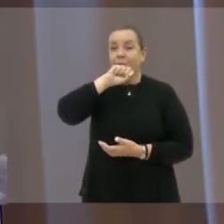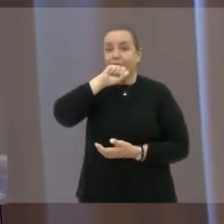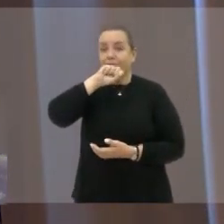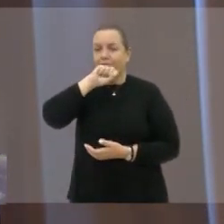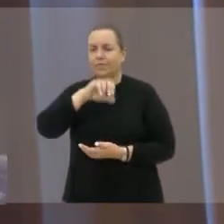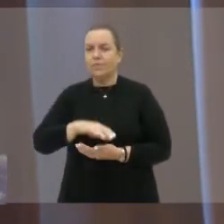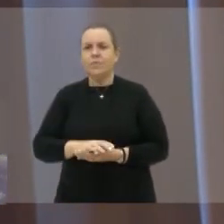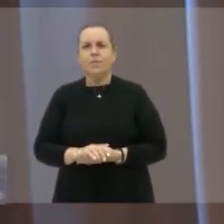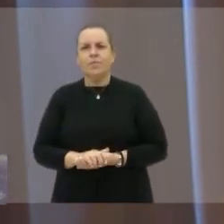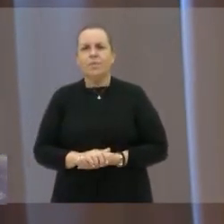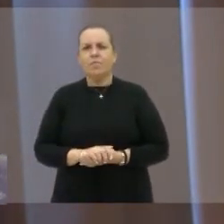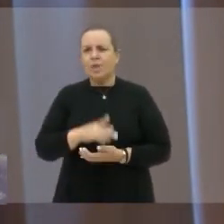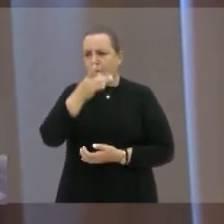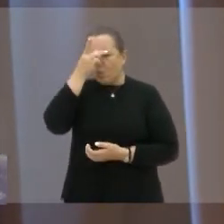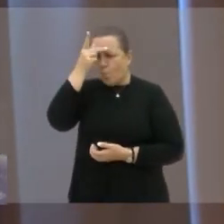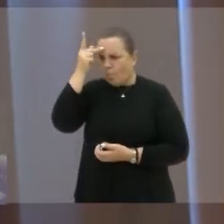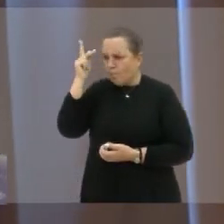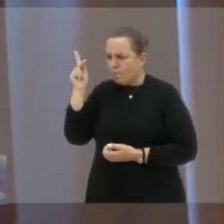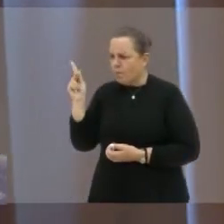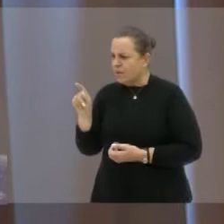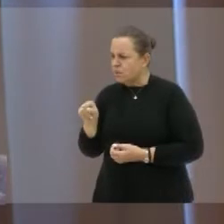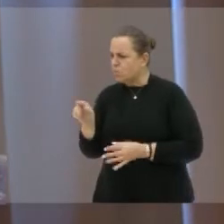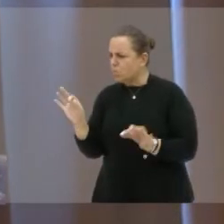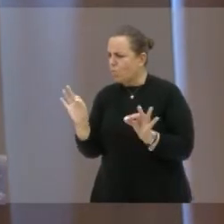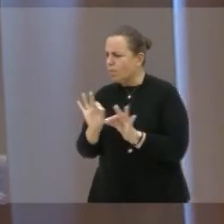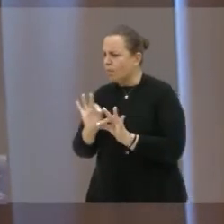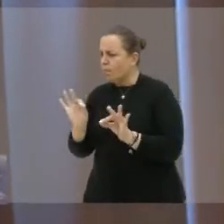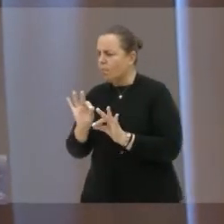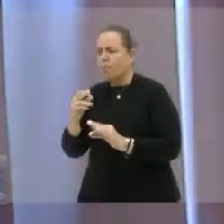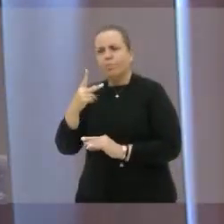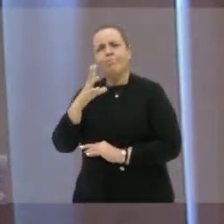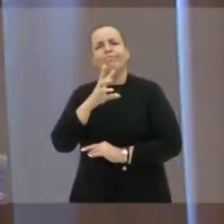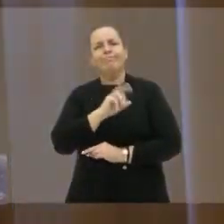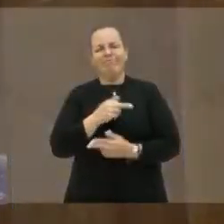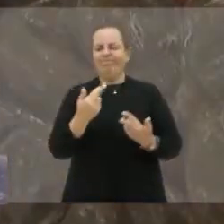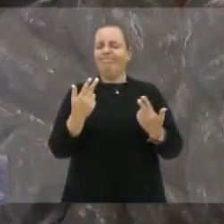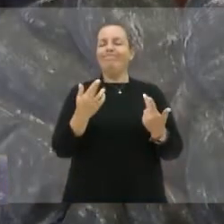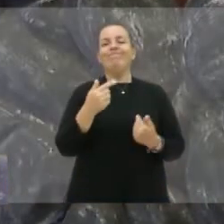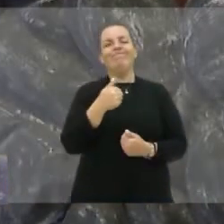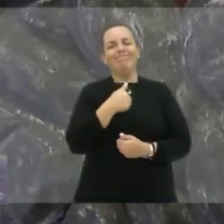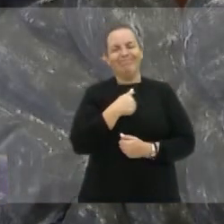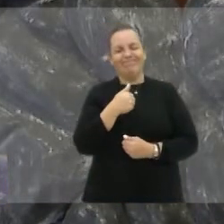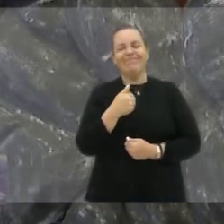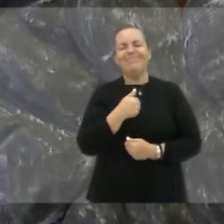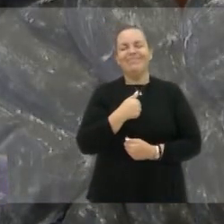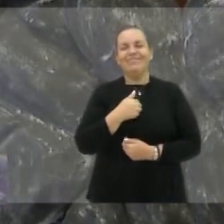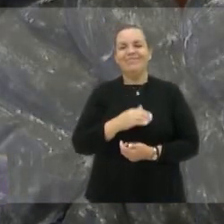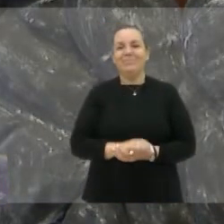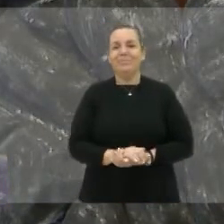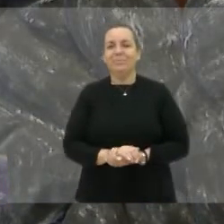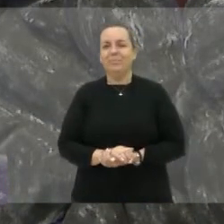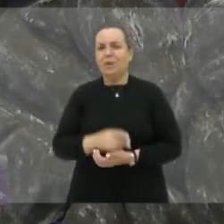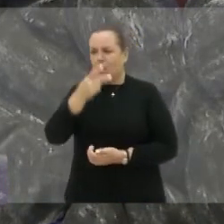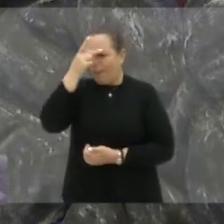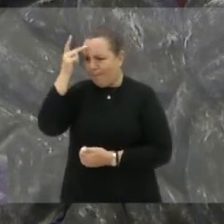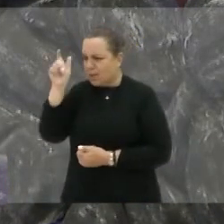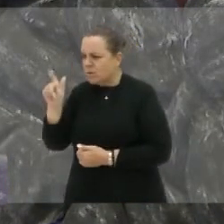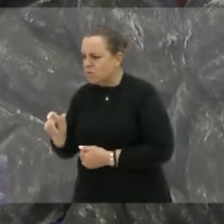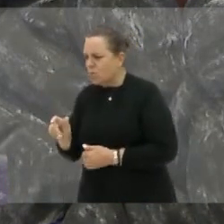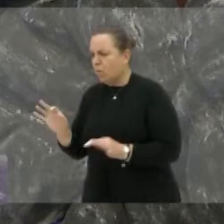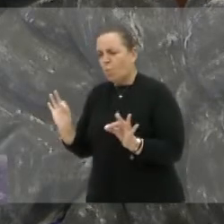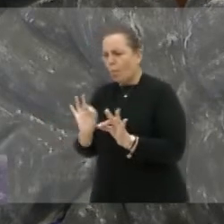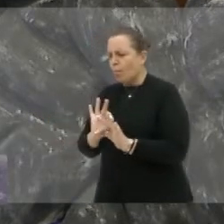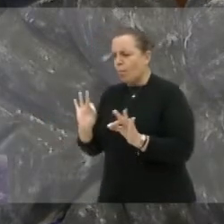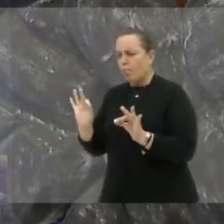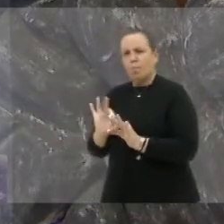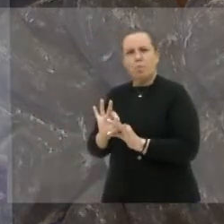Ninguém te ama. Olha o amor de Deus. Como eu. Ninguém te ama. Ninguém